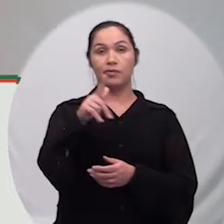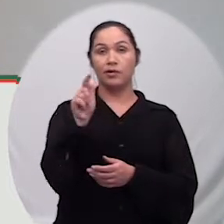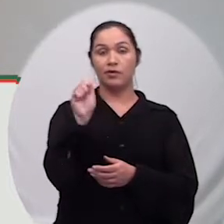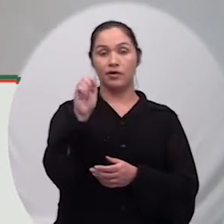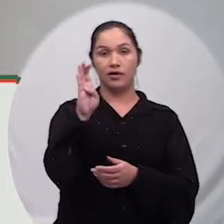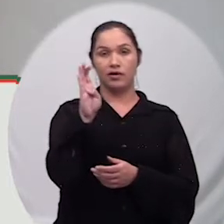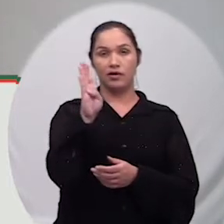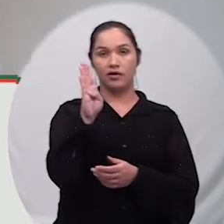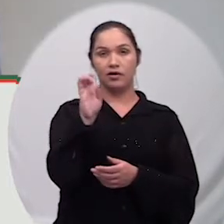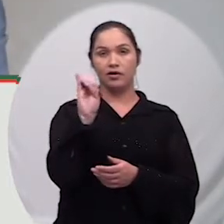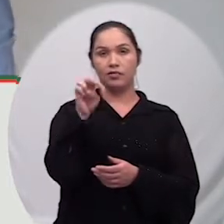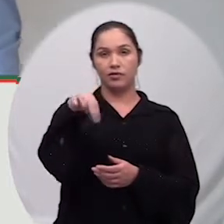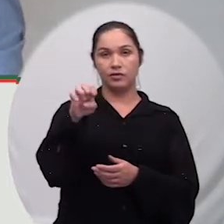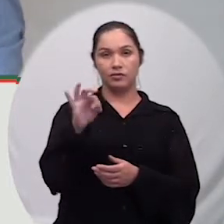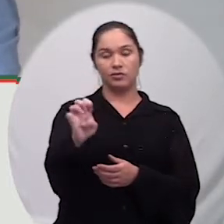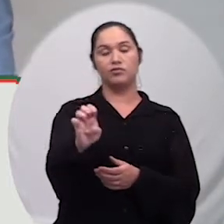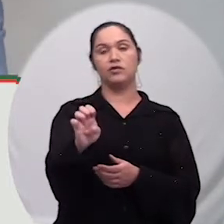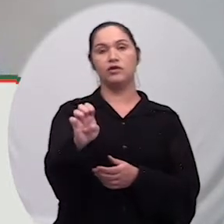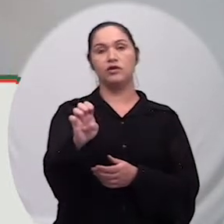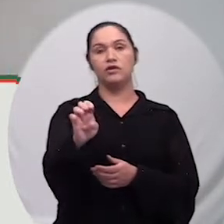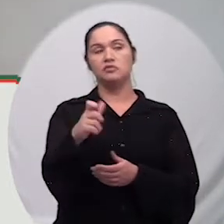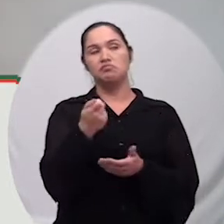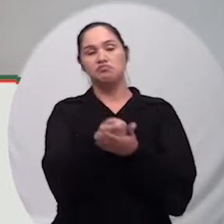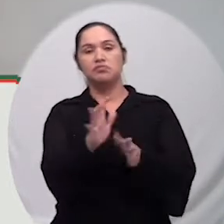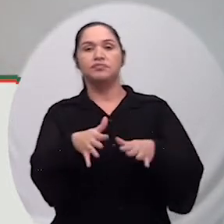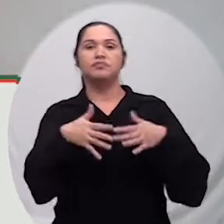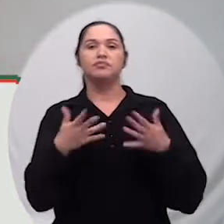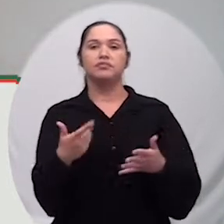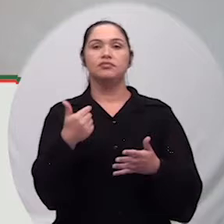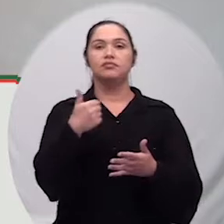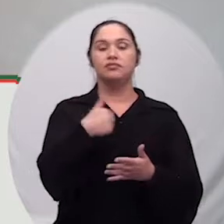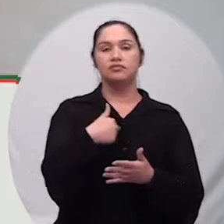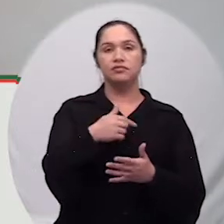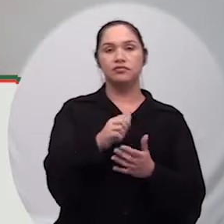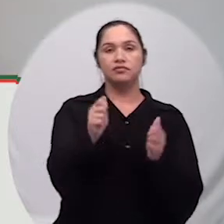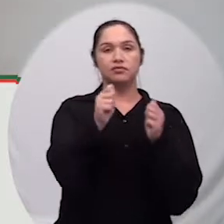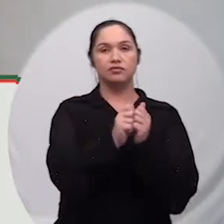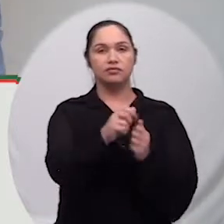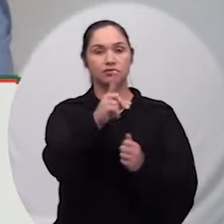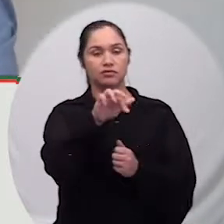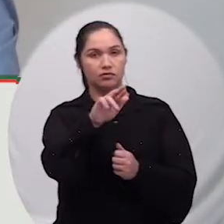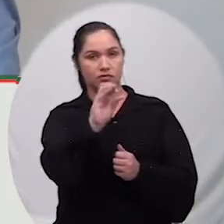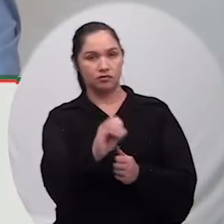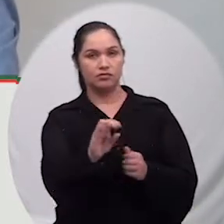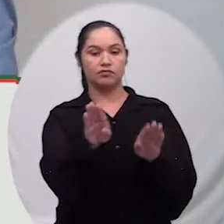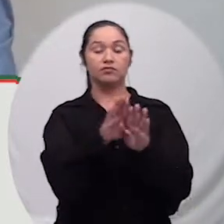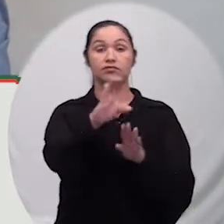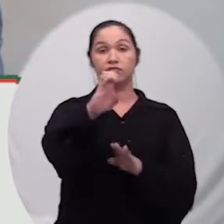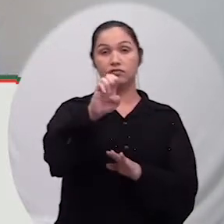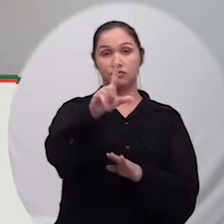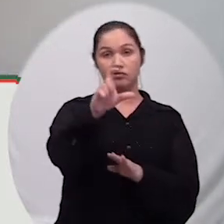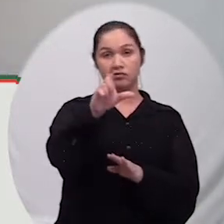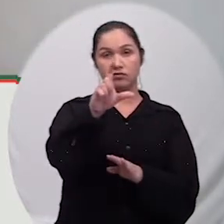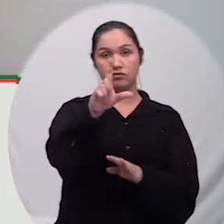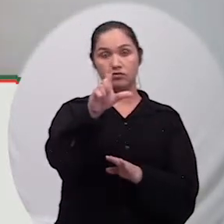compromissos com o deputado Mota, com o Dário Berger, também com o Celso Maldane,